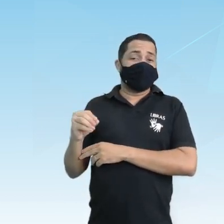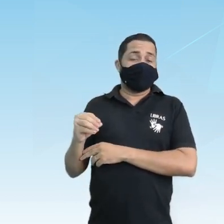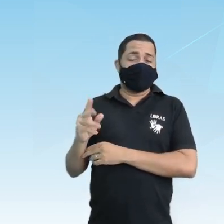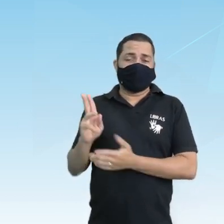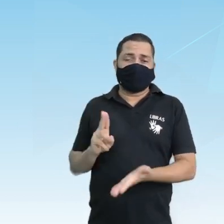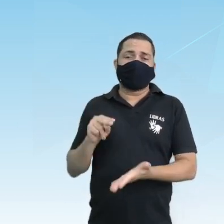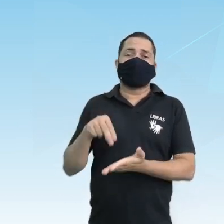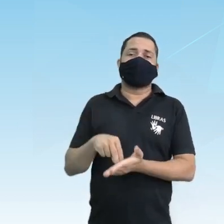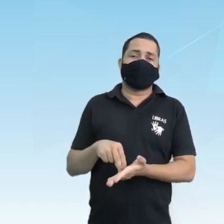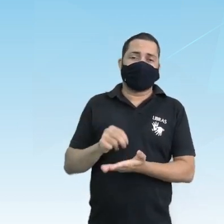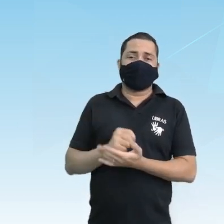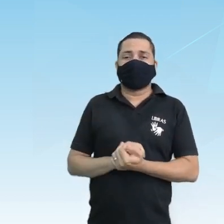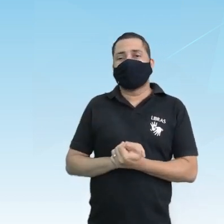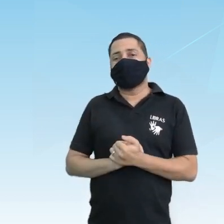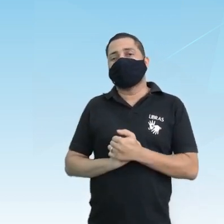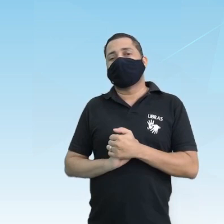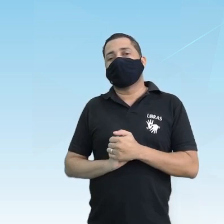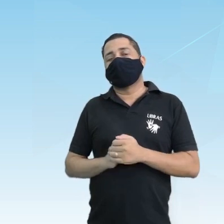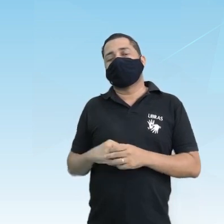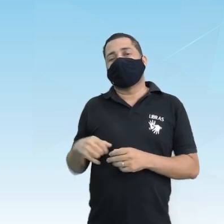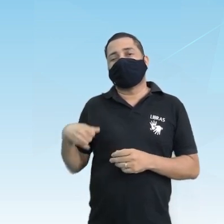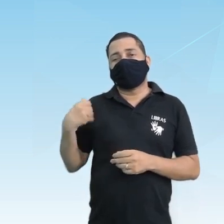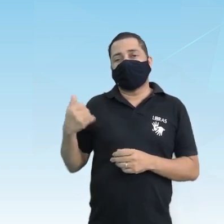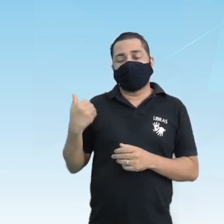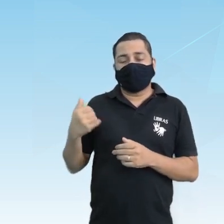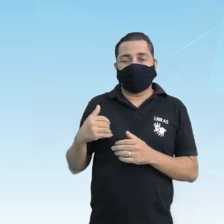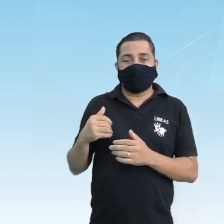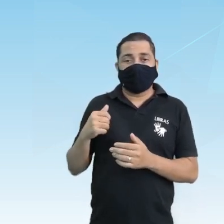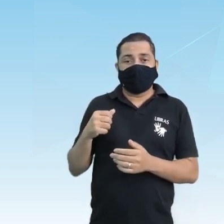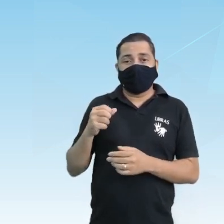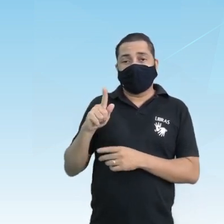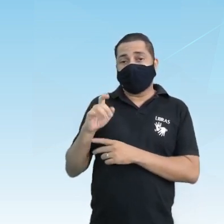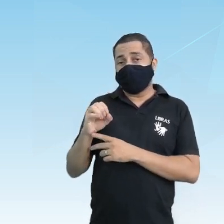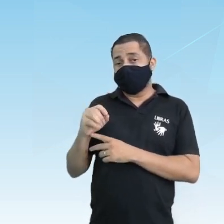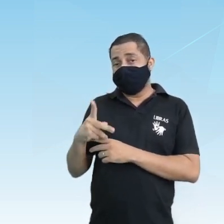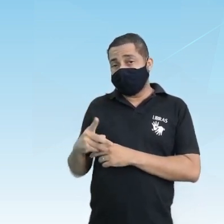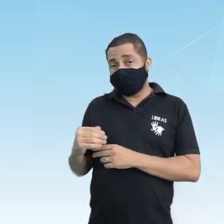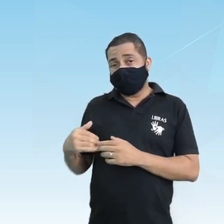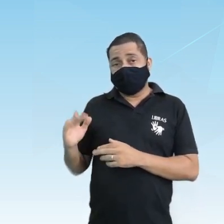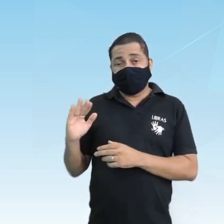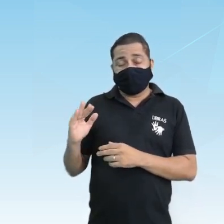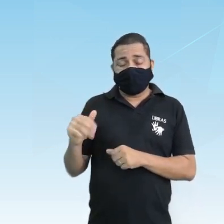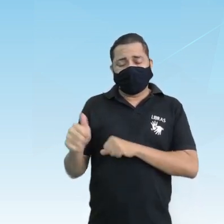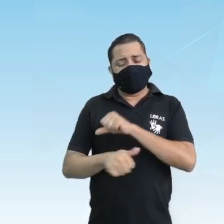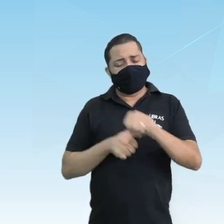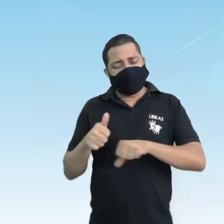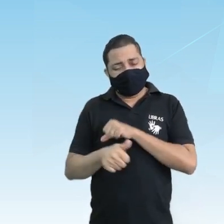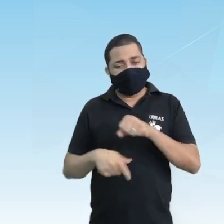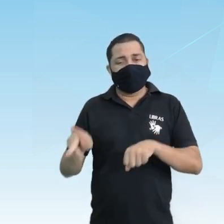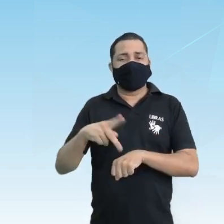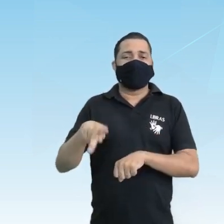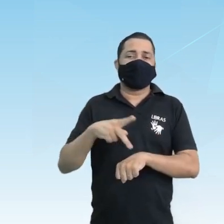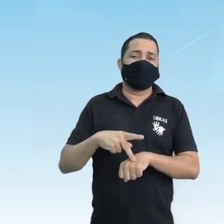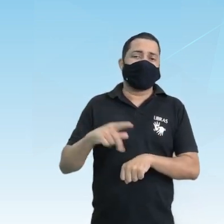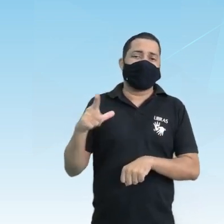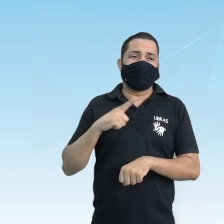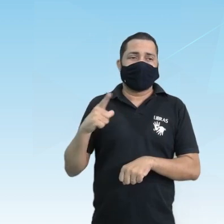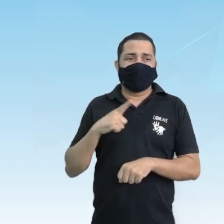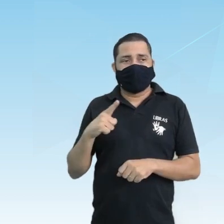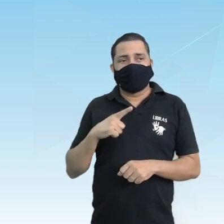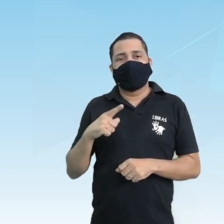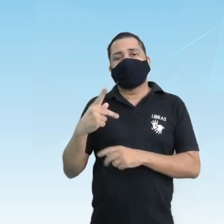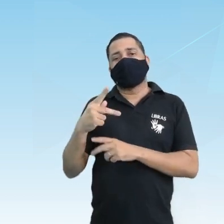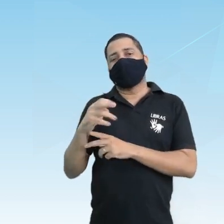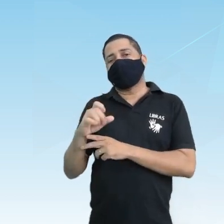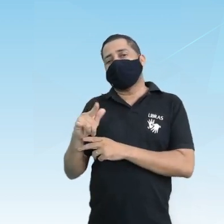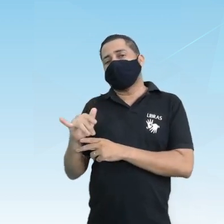assumir através do golpe da maioridade e vai transformar o país aos poucos. E a gente vai ter a proclamação da